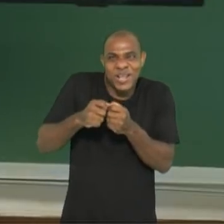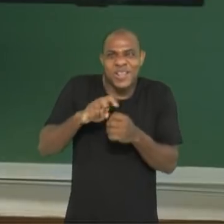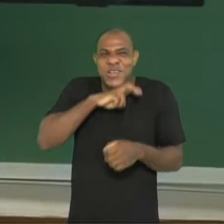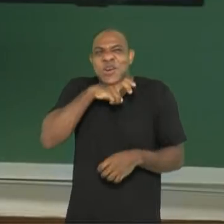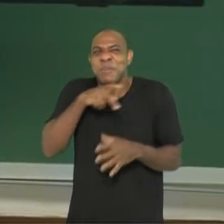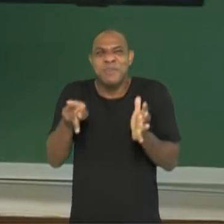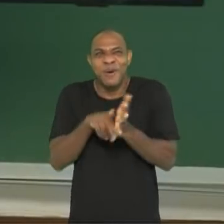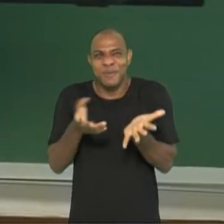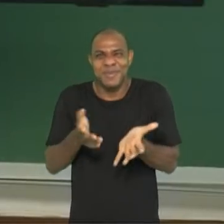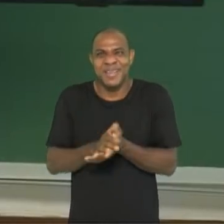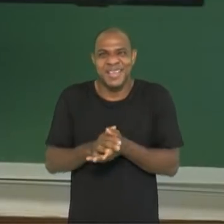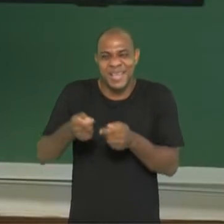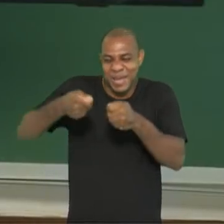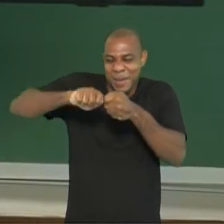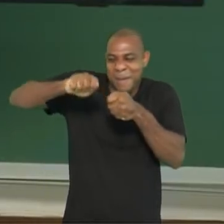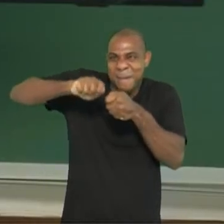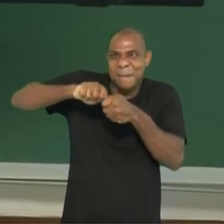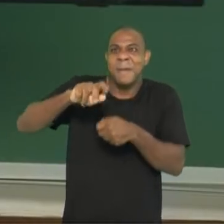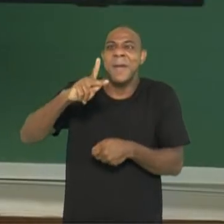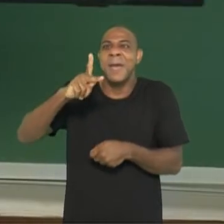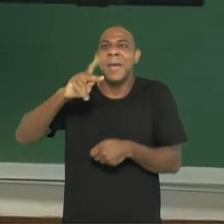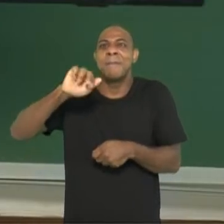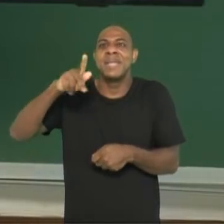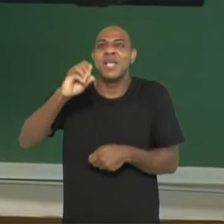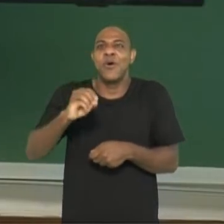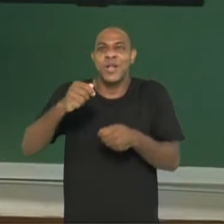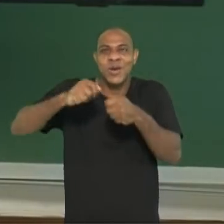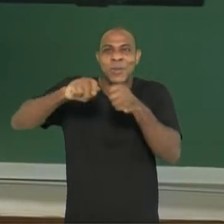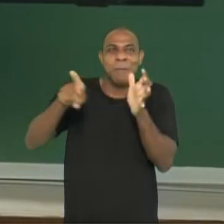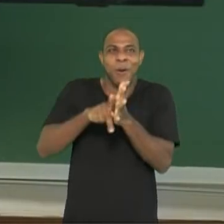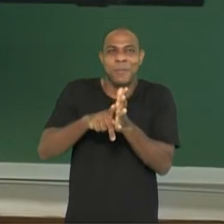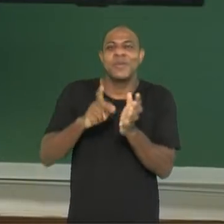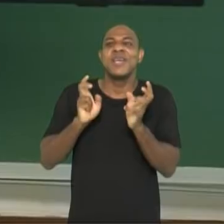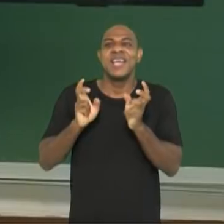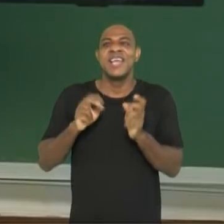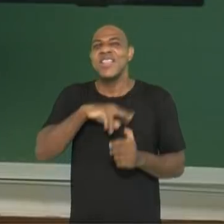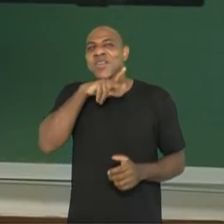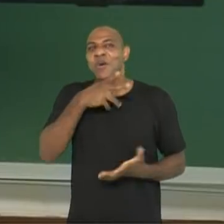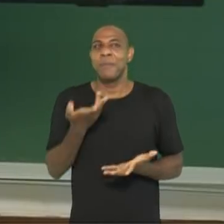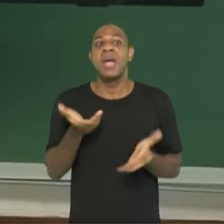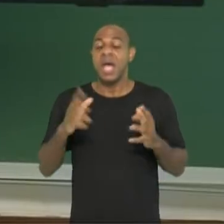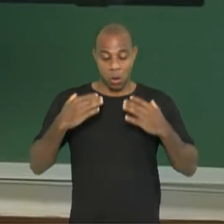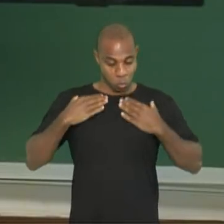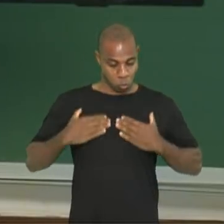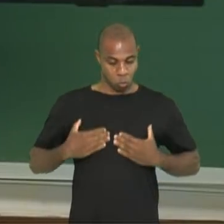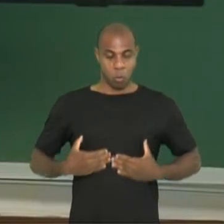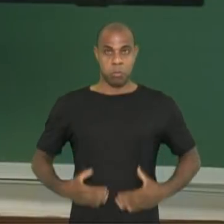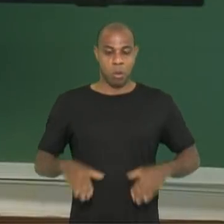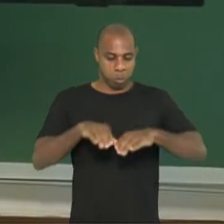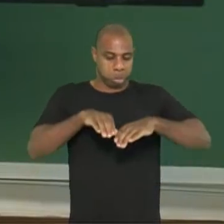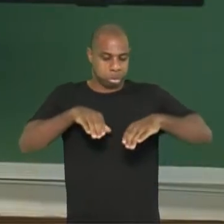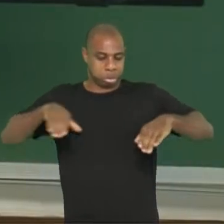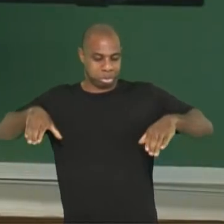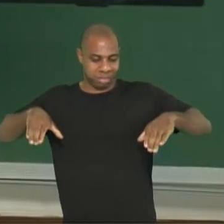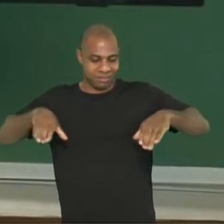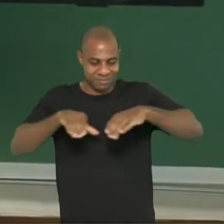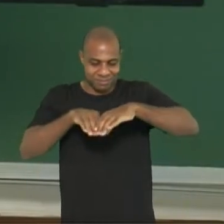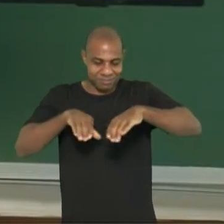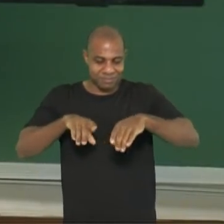o emboá. São animais que vão ter o corpo alongado também, vão ter uma cabeça, e durante